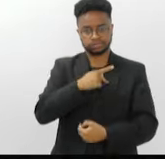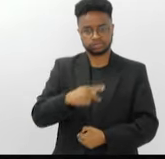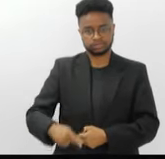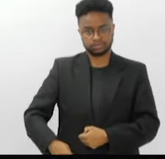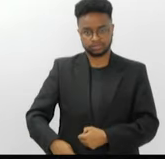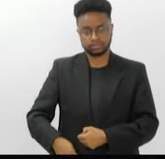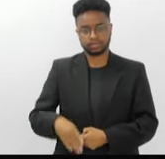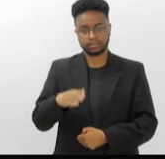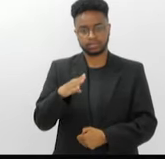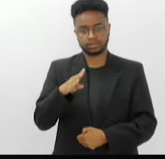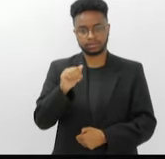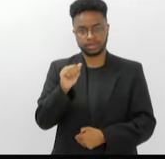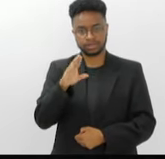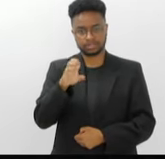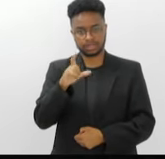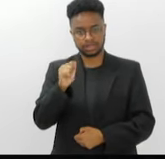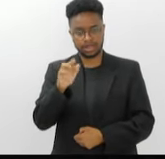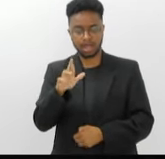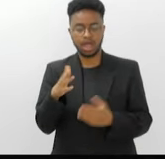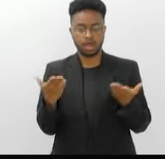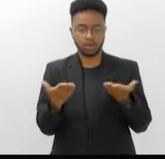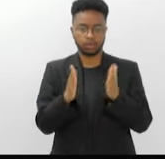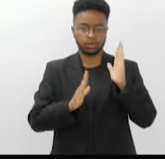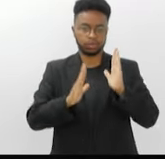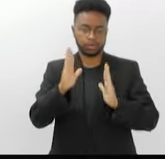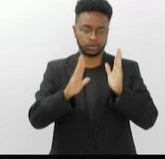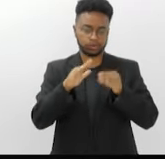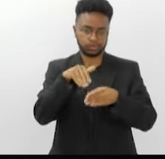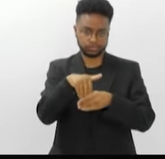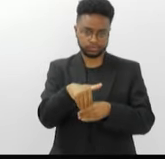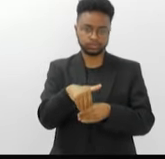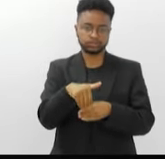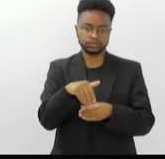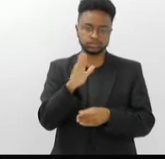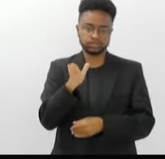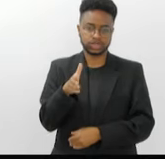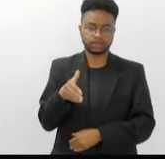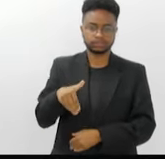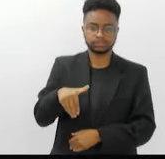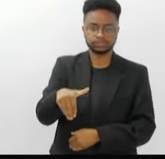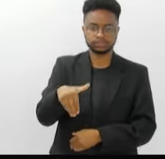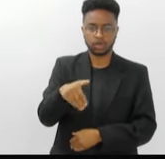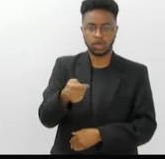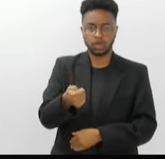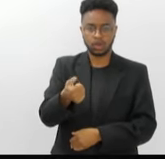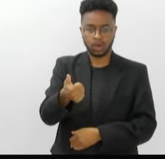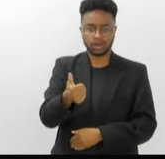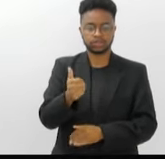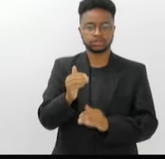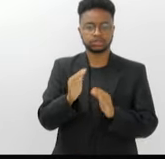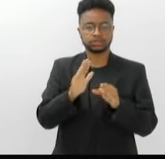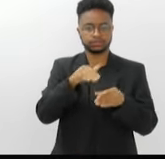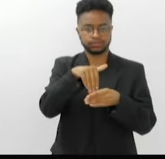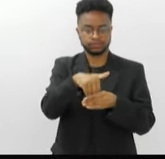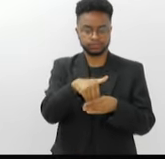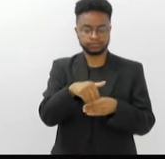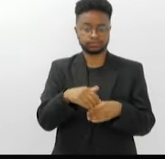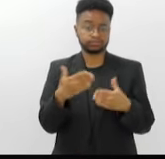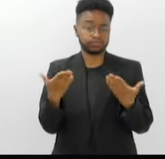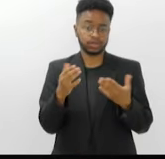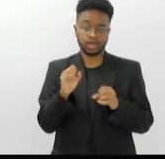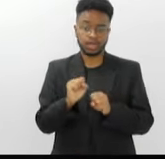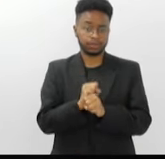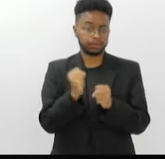Nós estamos em processo eleitoral, praticamente há 30 dias das eleições. É